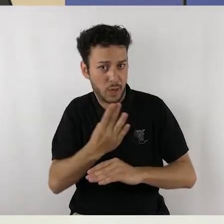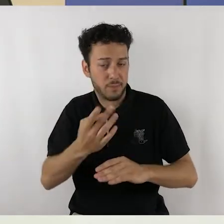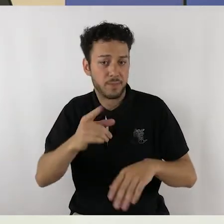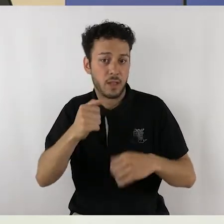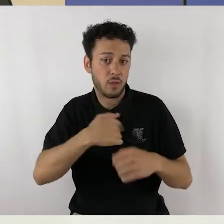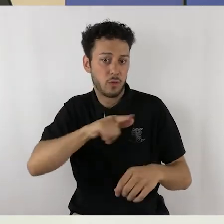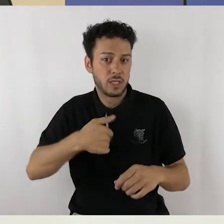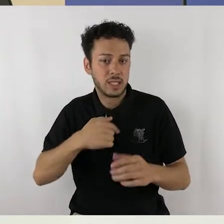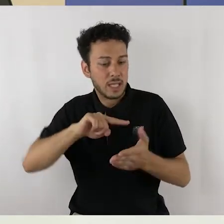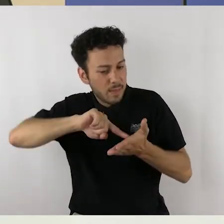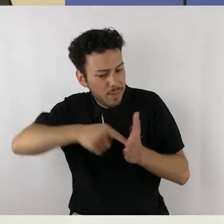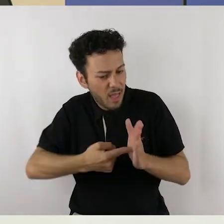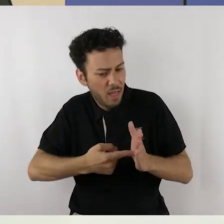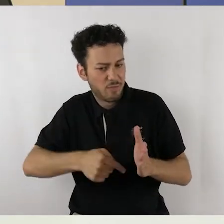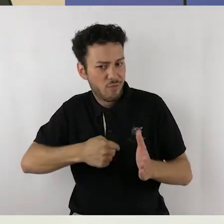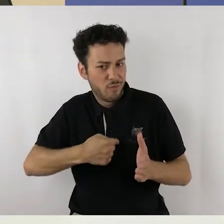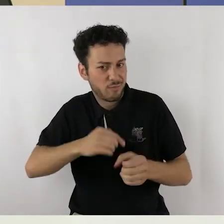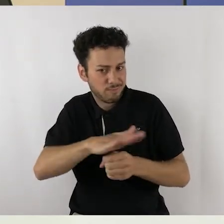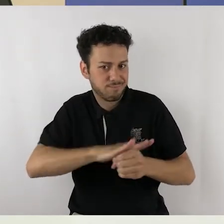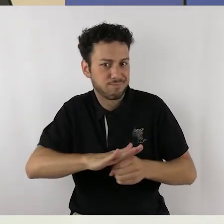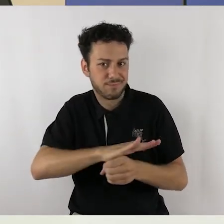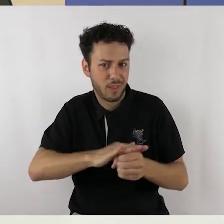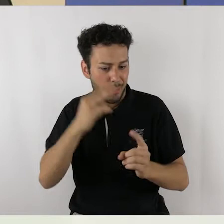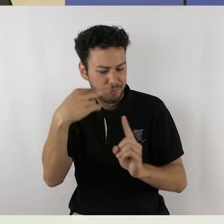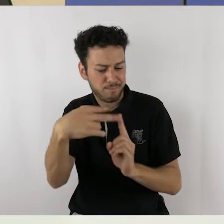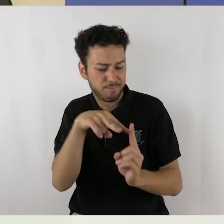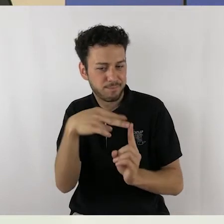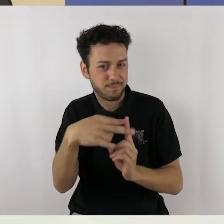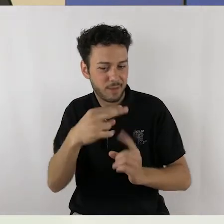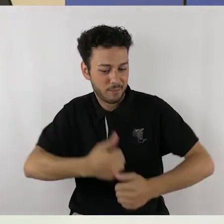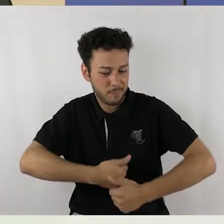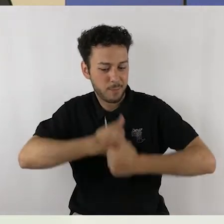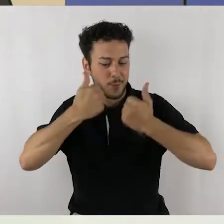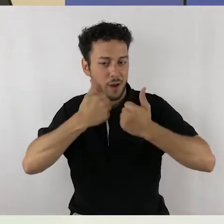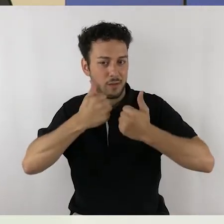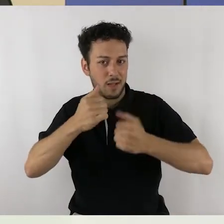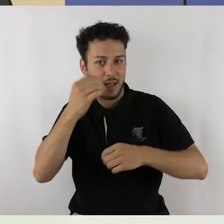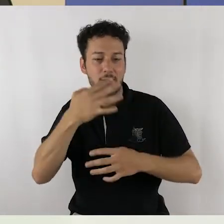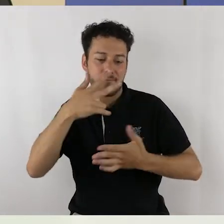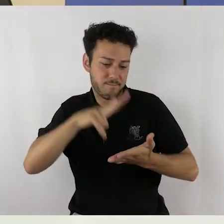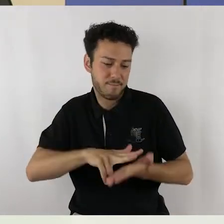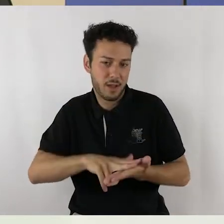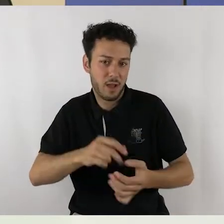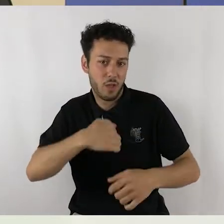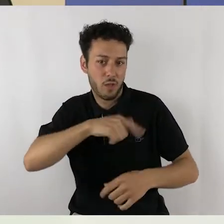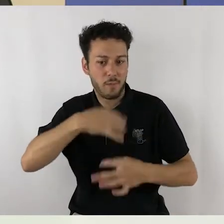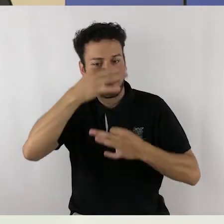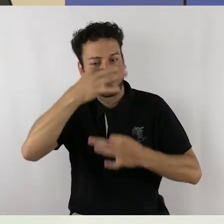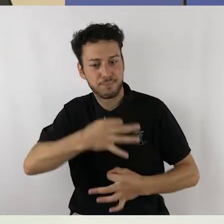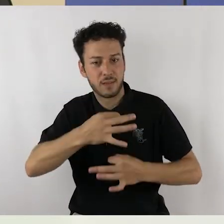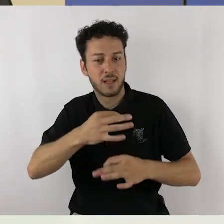testando o nosso caso em particular vamos ter uma percepção mais fidedigna daquilo